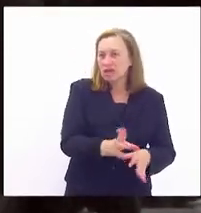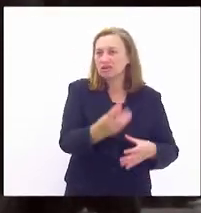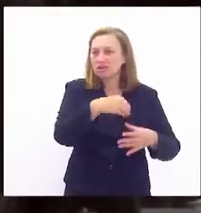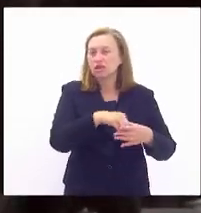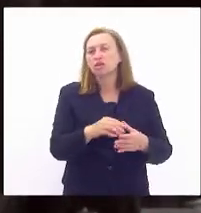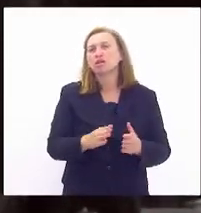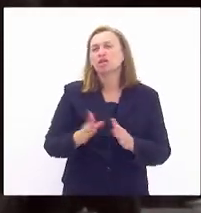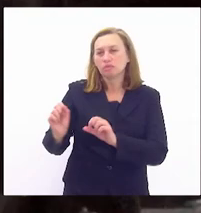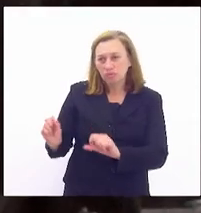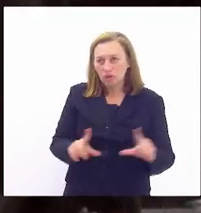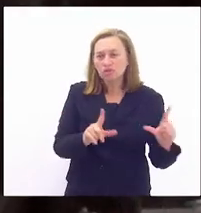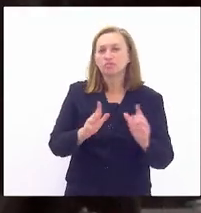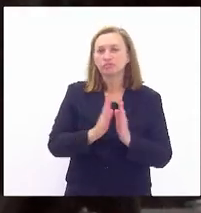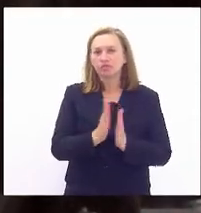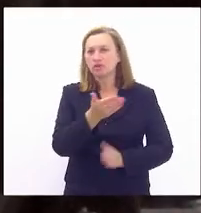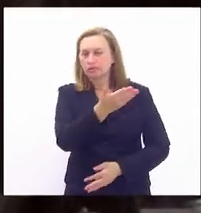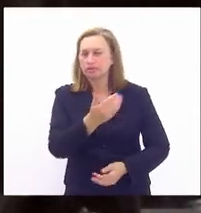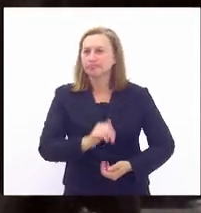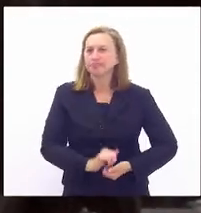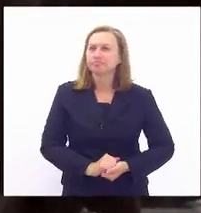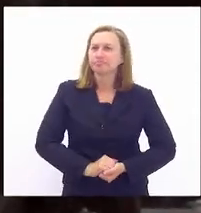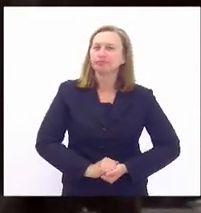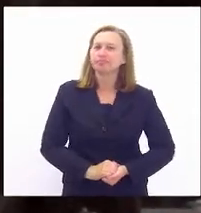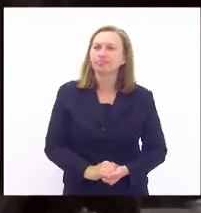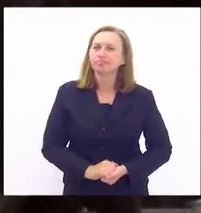favor, próximo.